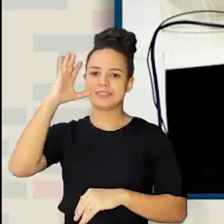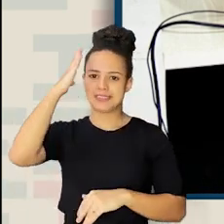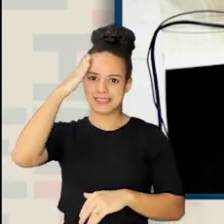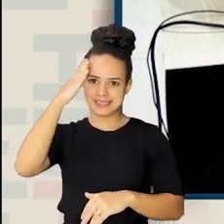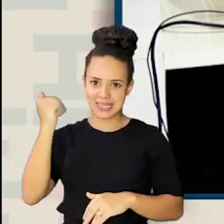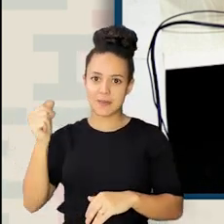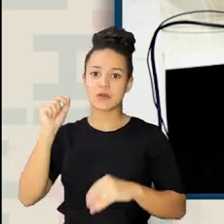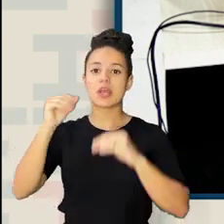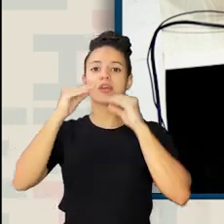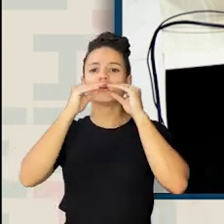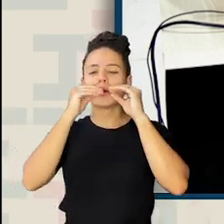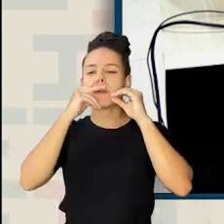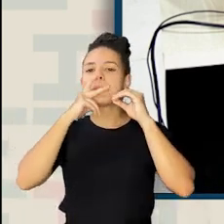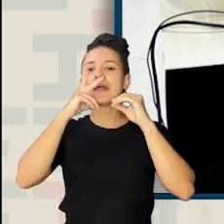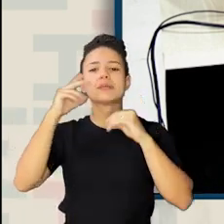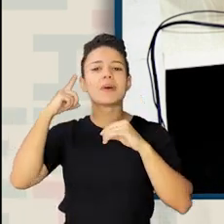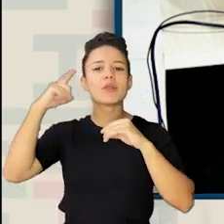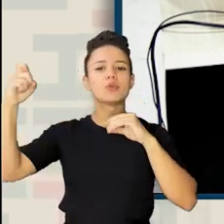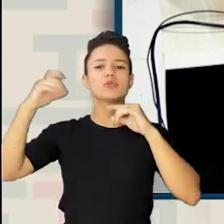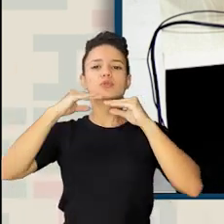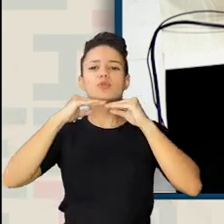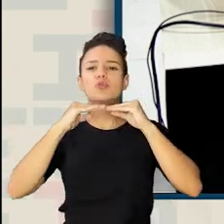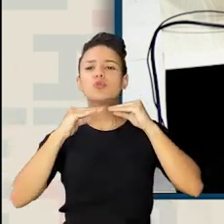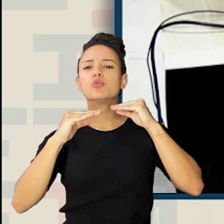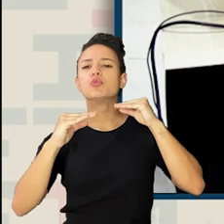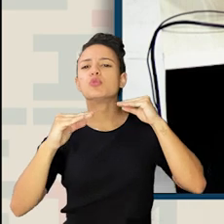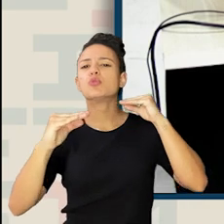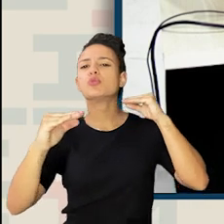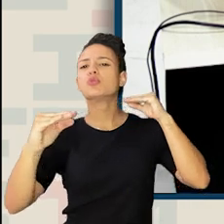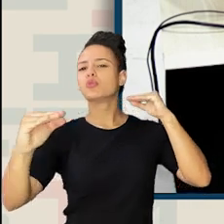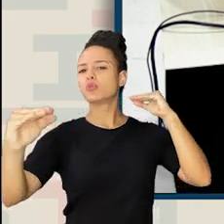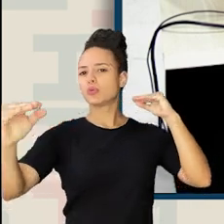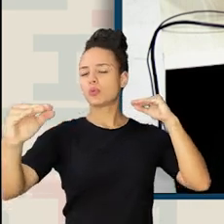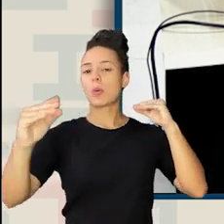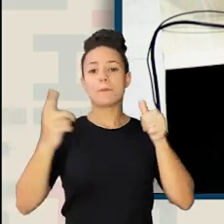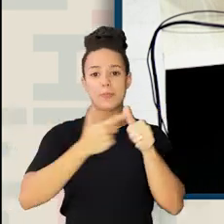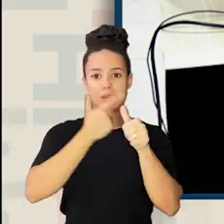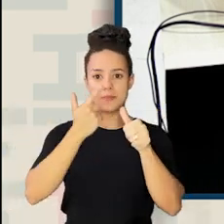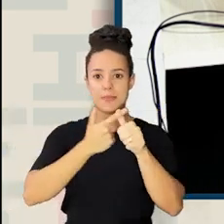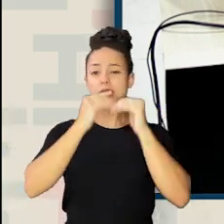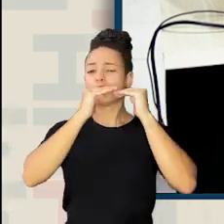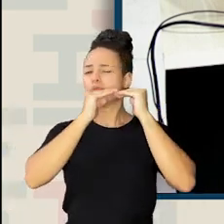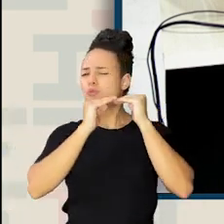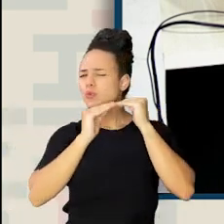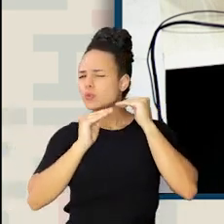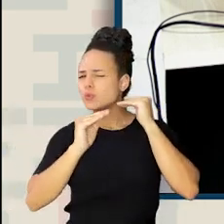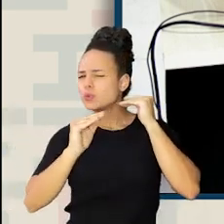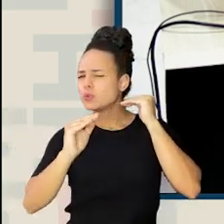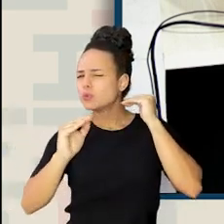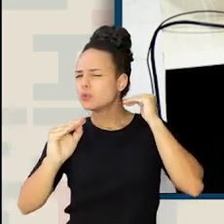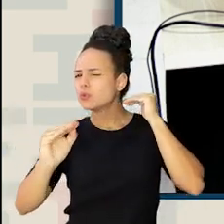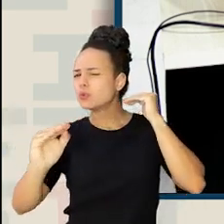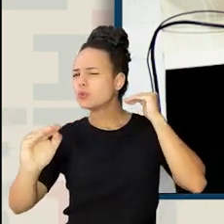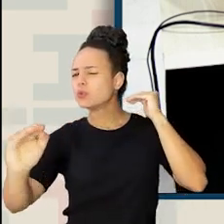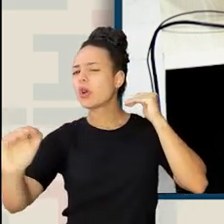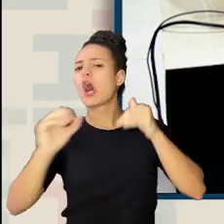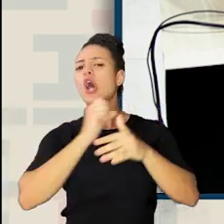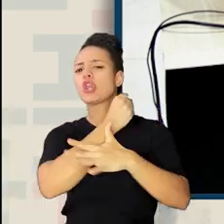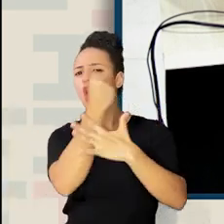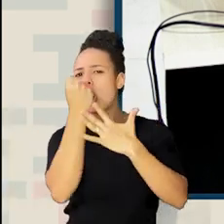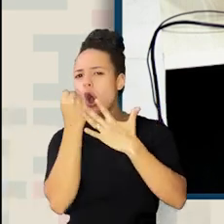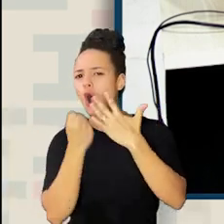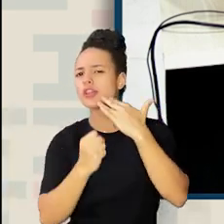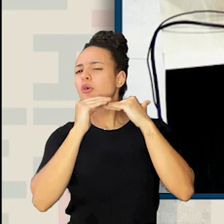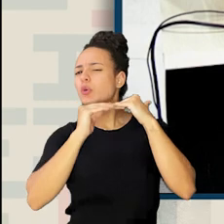né? Fazer nota longa. Então, primeiro a gente faz só uma nota bem longa e vai mudando